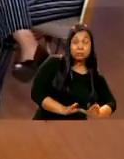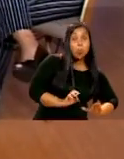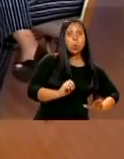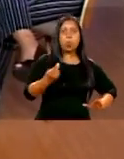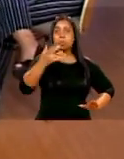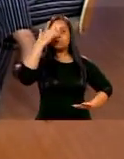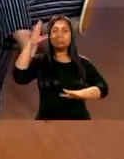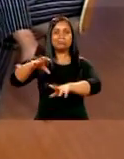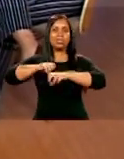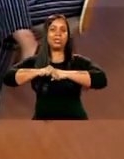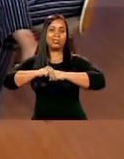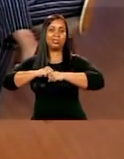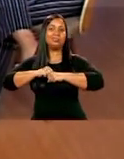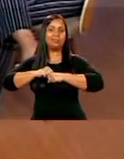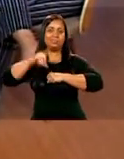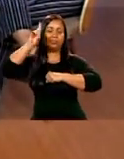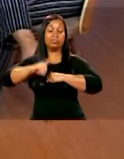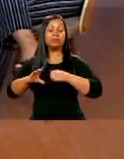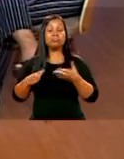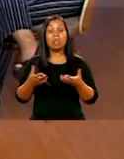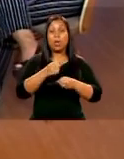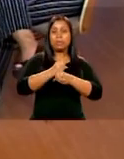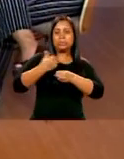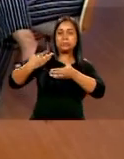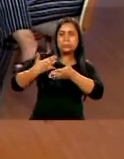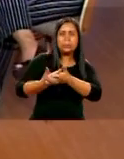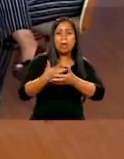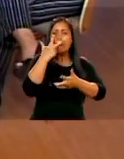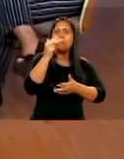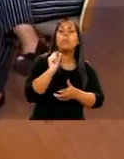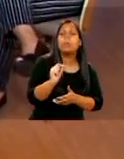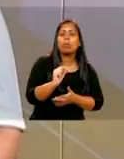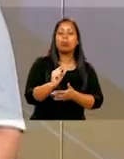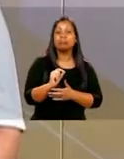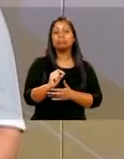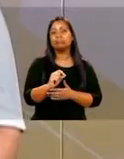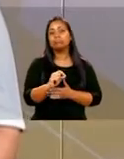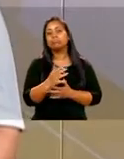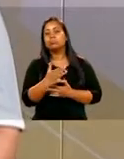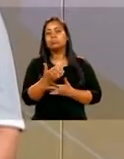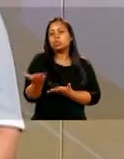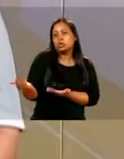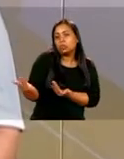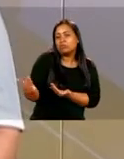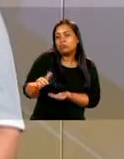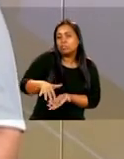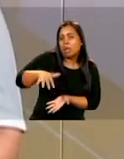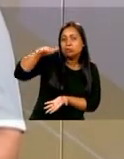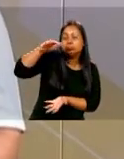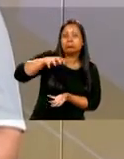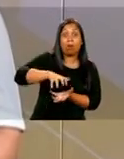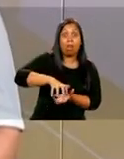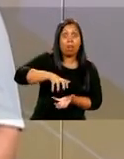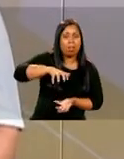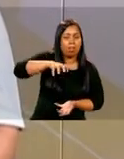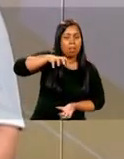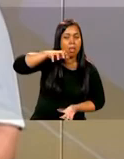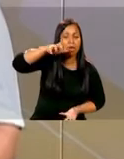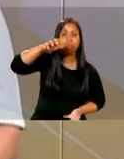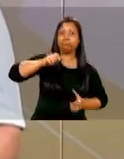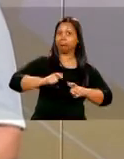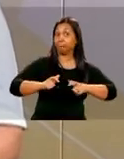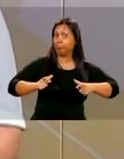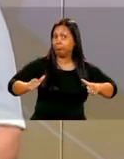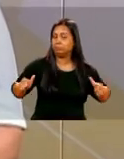né? Nos últimos anos, o que a gente tem percebido? A porcentagem de jovens e adultos vem crescendo,